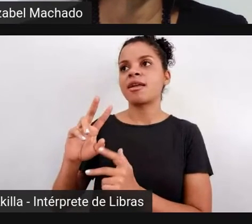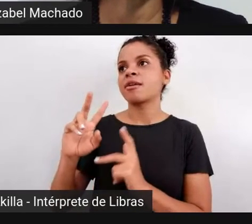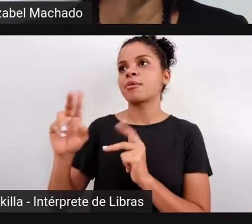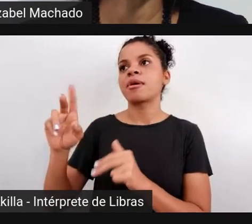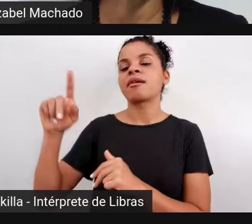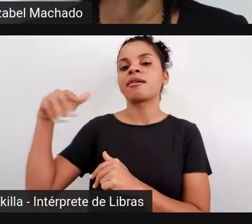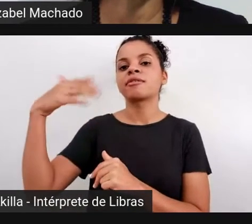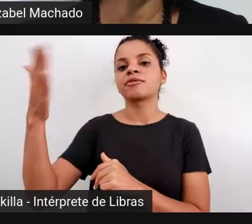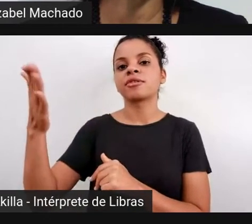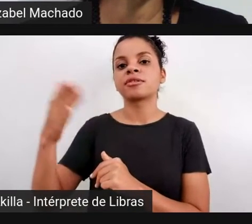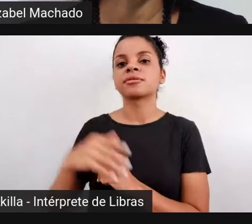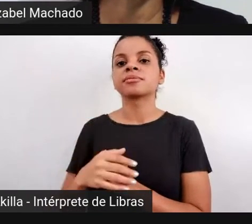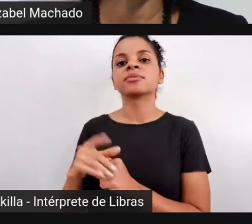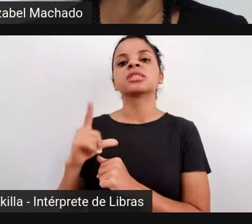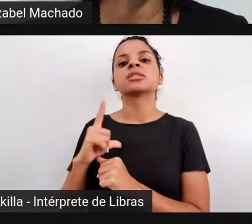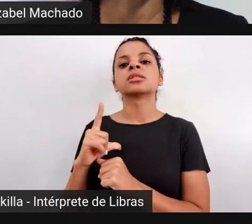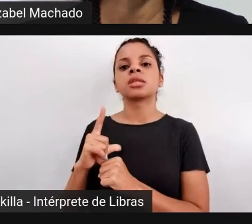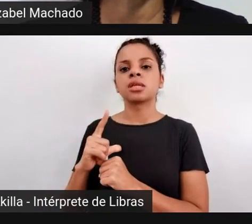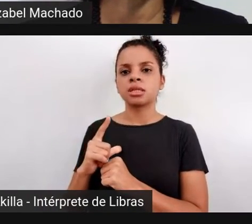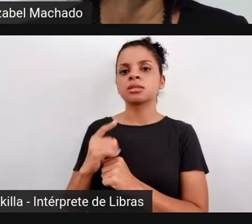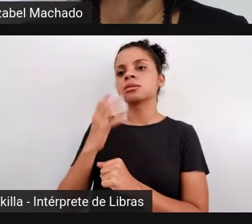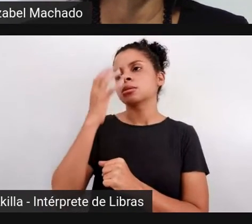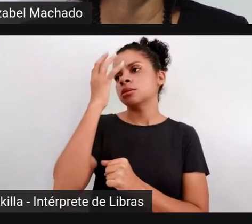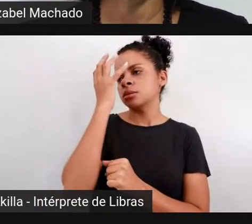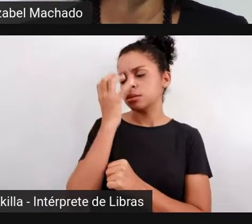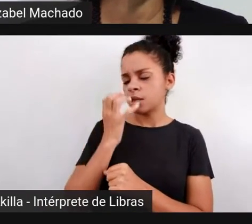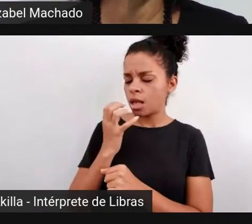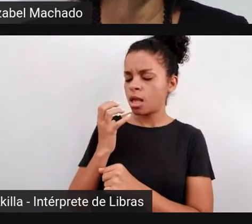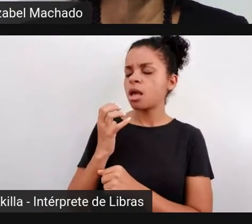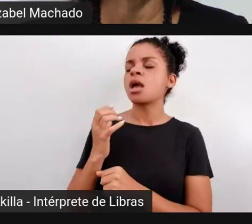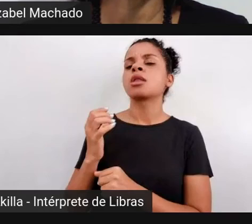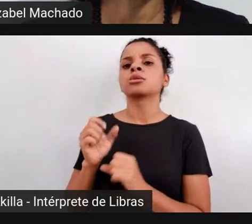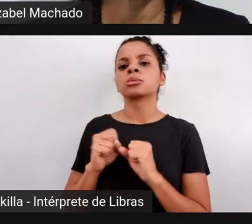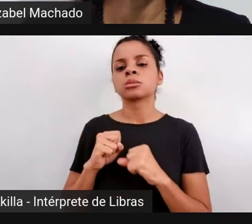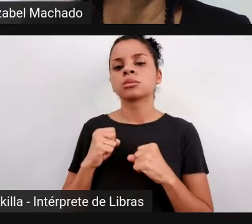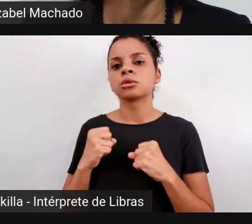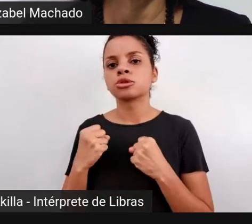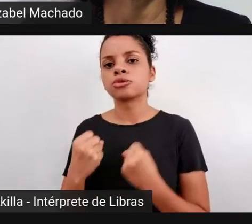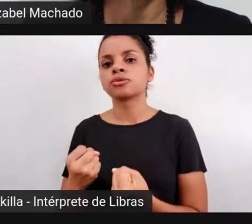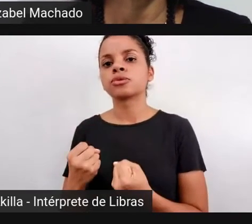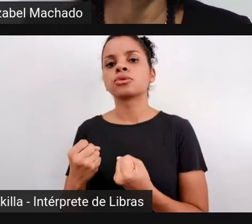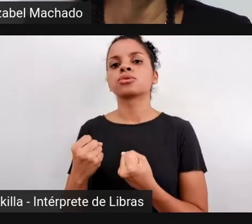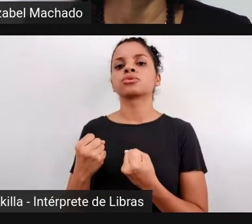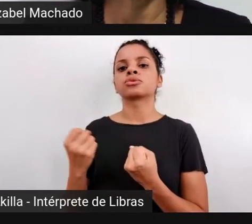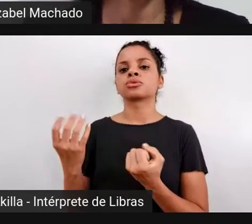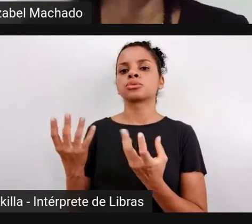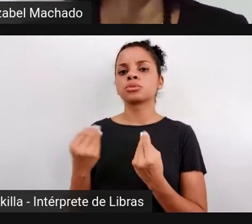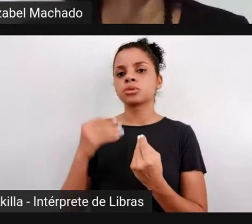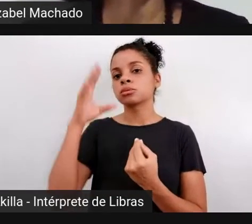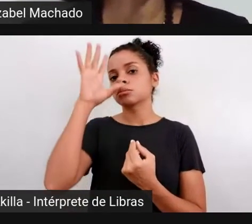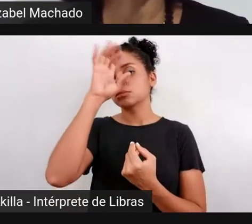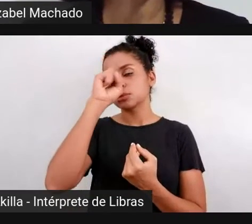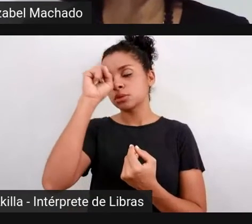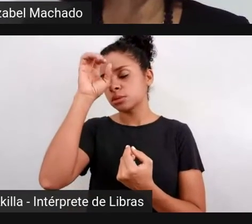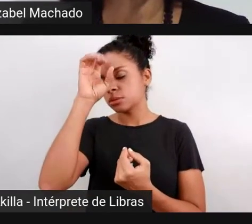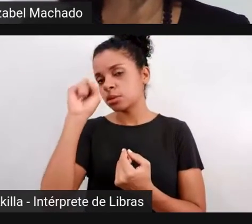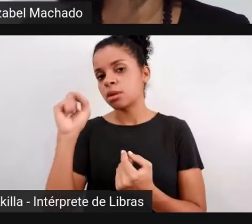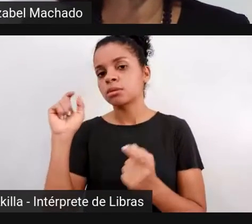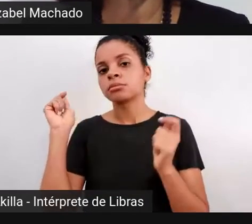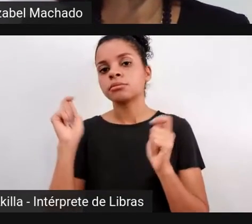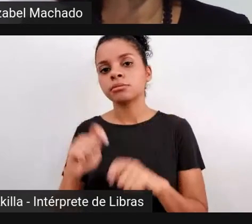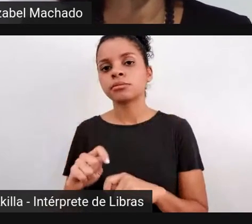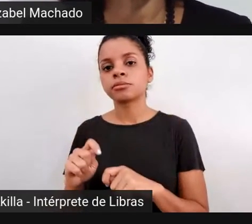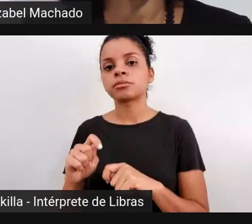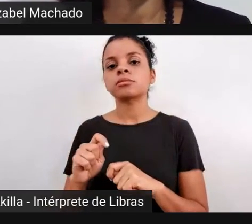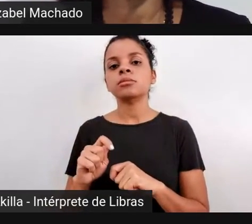existe muita seriedade, que existe muito esforço, né? Muito conteúdo, que a gente está numa ponta de